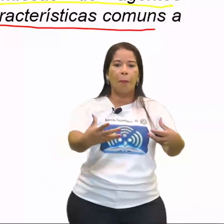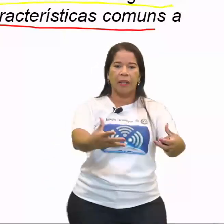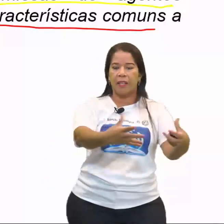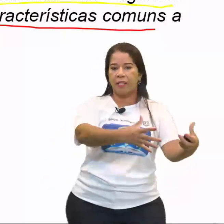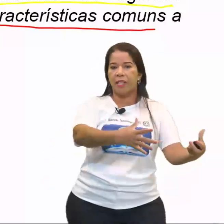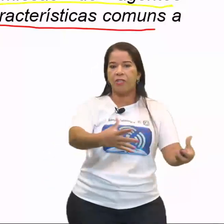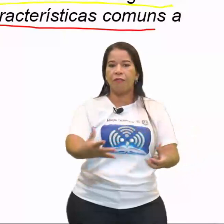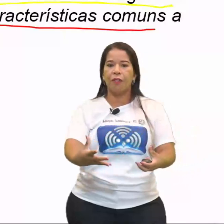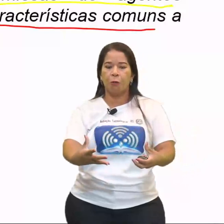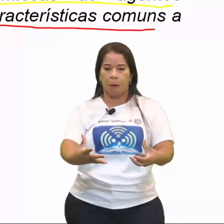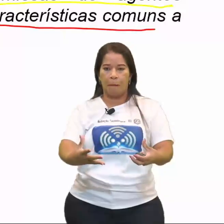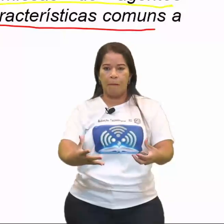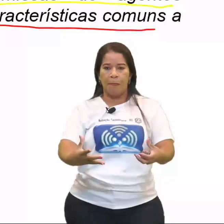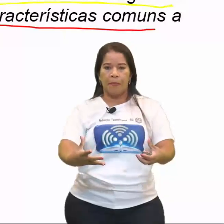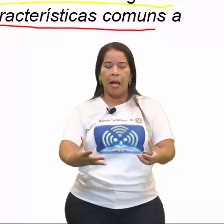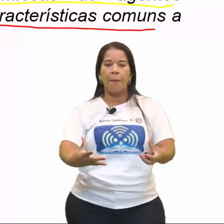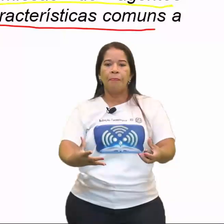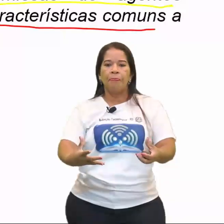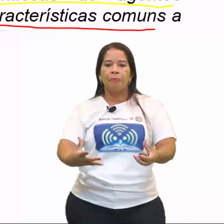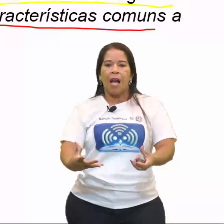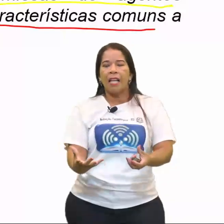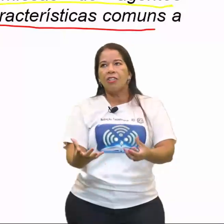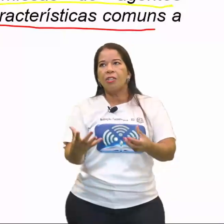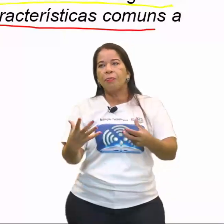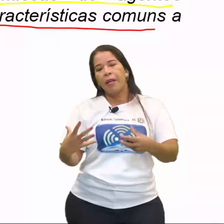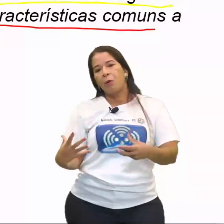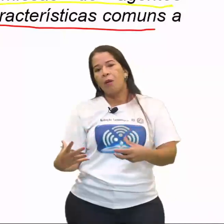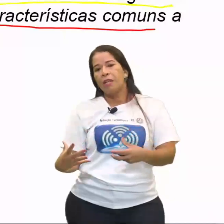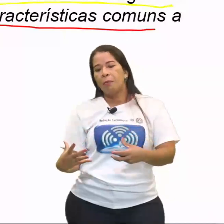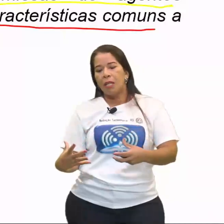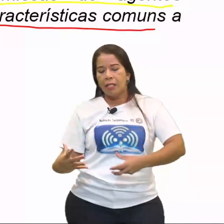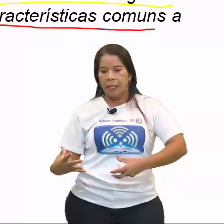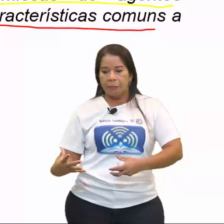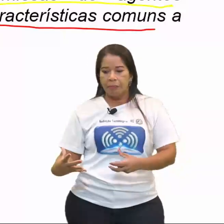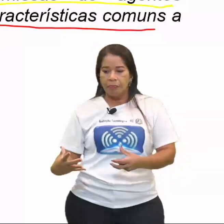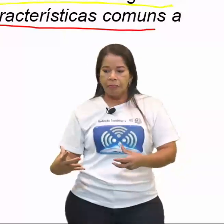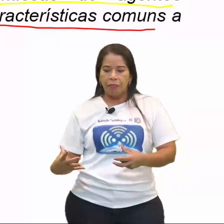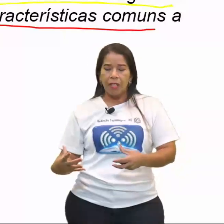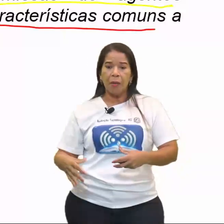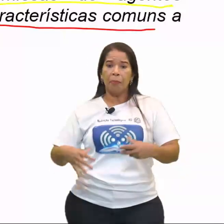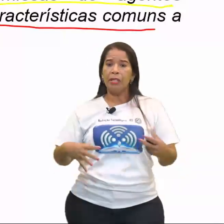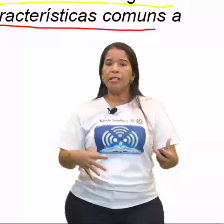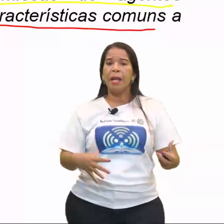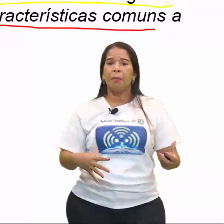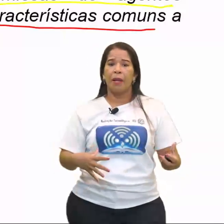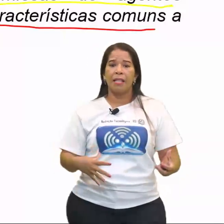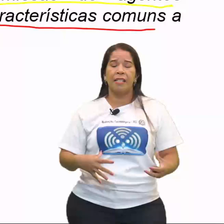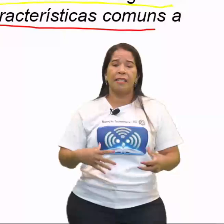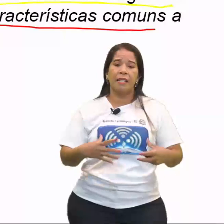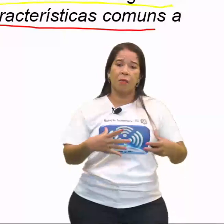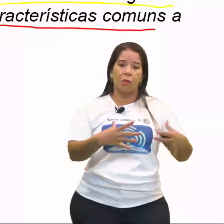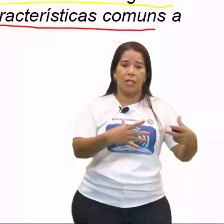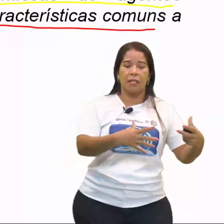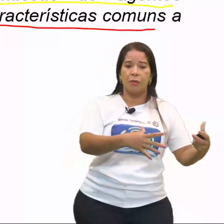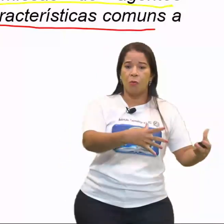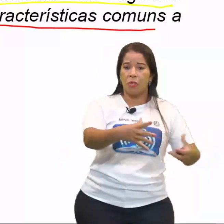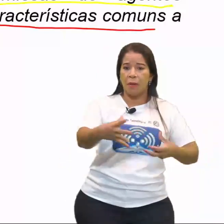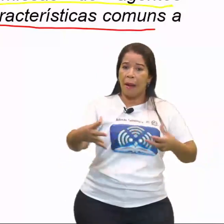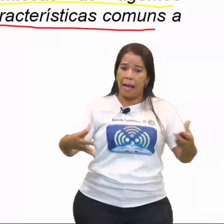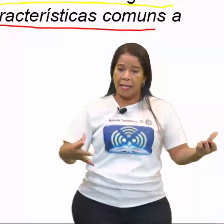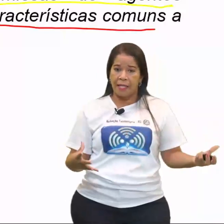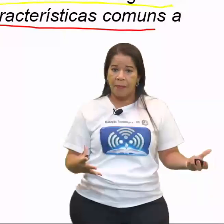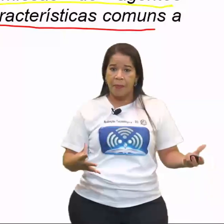grupo pertence aquele indivíduo, tá? Aí a gente tem como exemplos assim, Por exemplo, existem entre